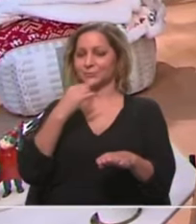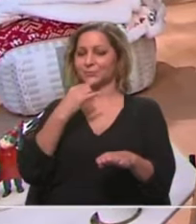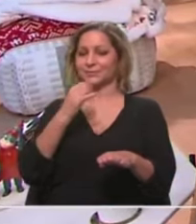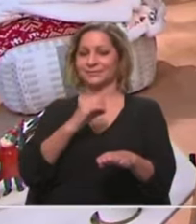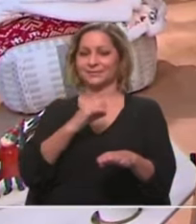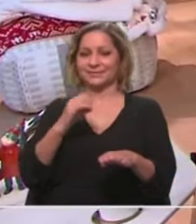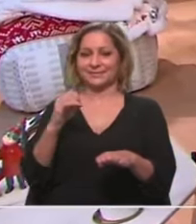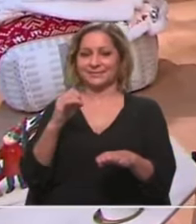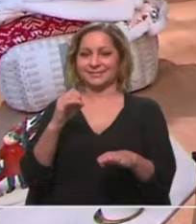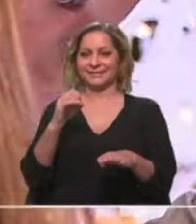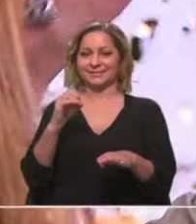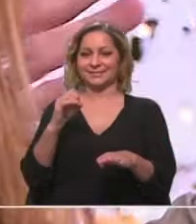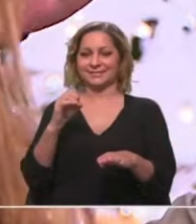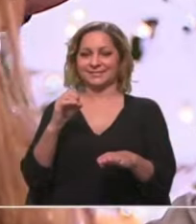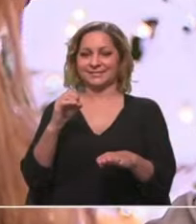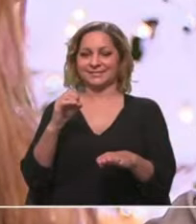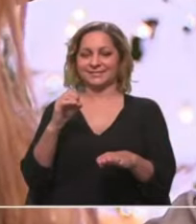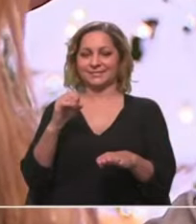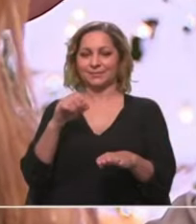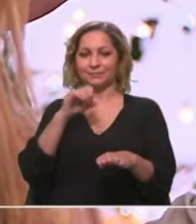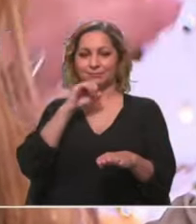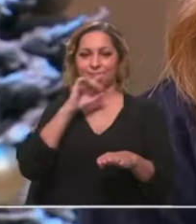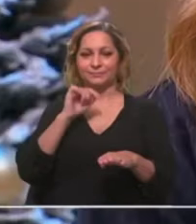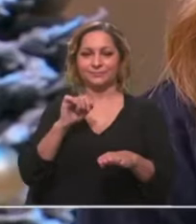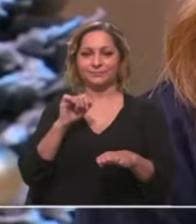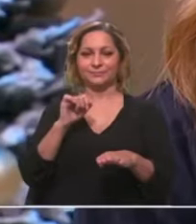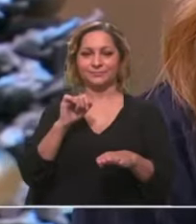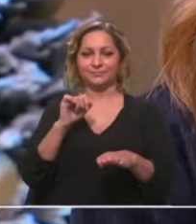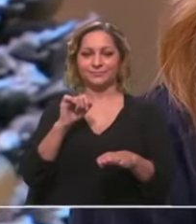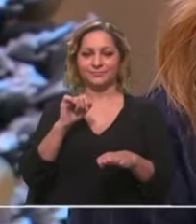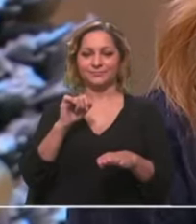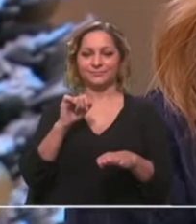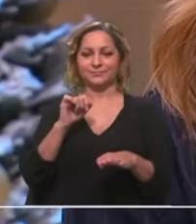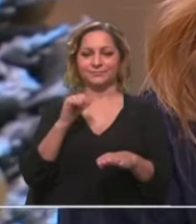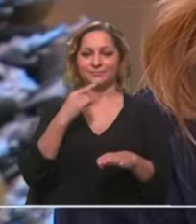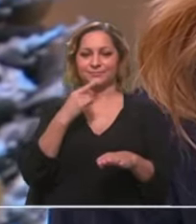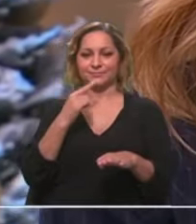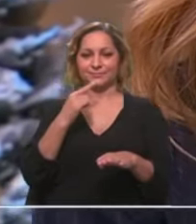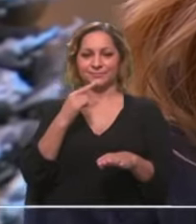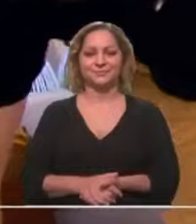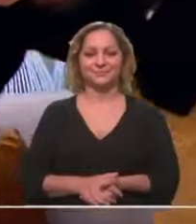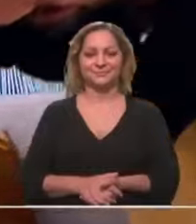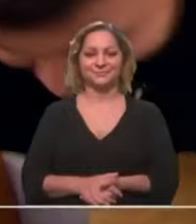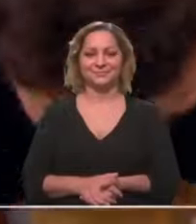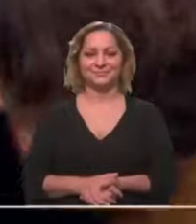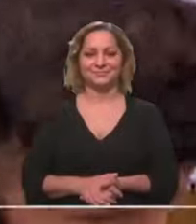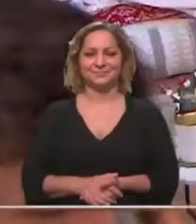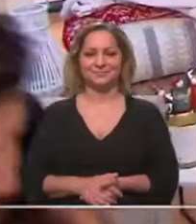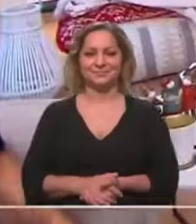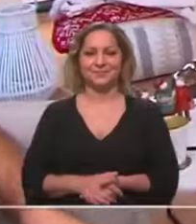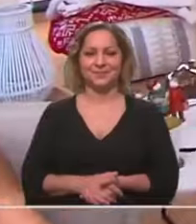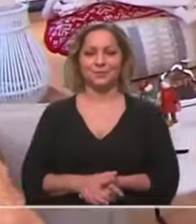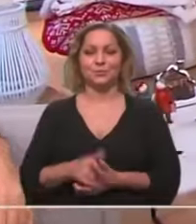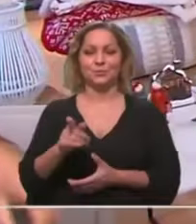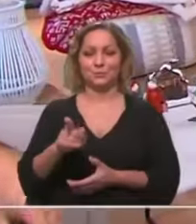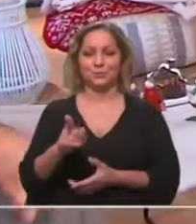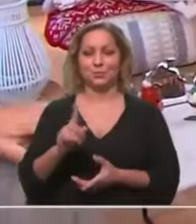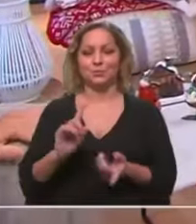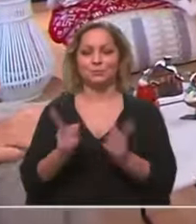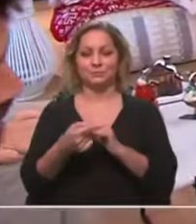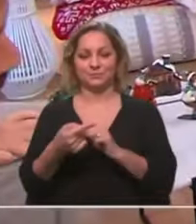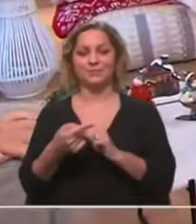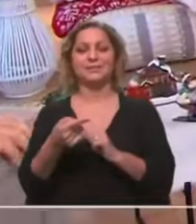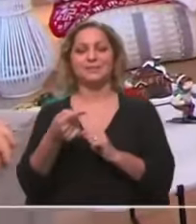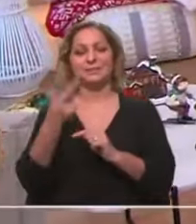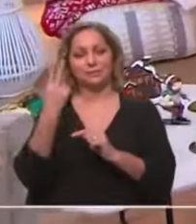só. Tá? Okay. Ele ficou bem espantado. Ok, não digas nada. Não, já viste o que já é que é? Ok, já. Boa. E agora é a tua vez. Segura nos papéis. Ok,